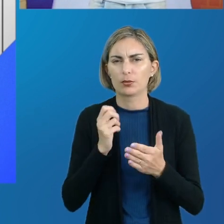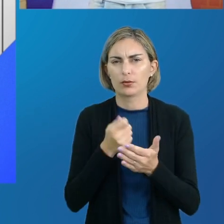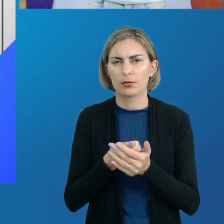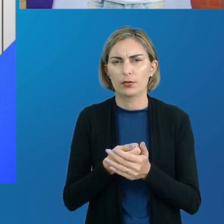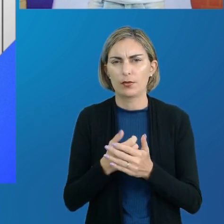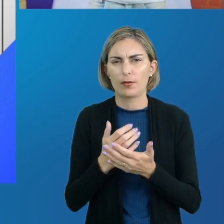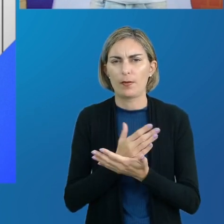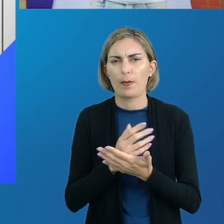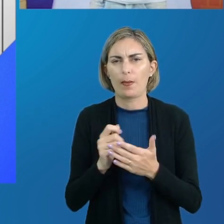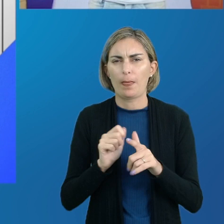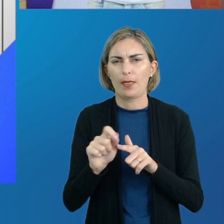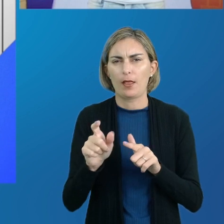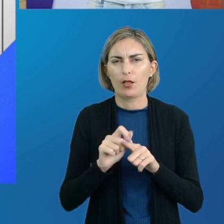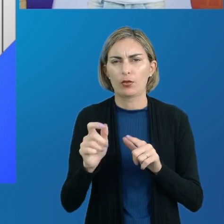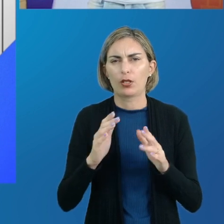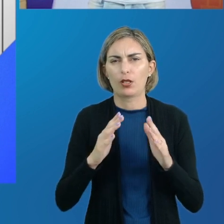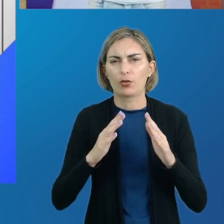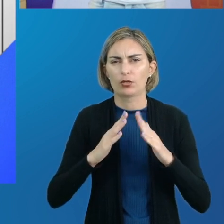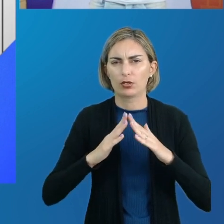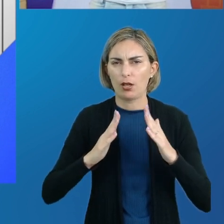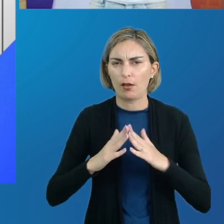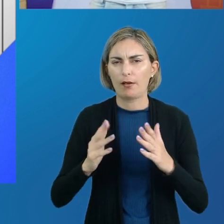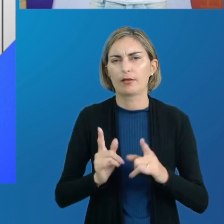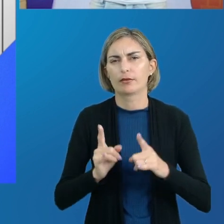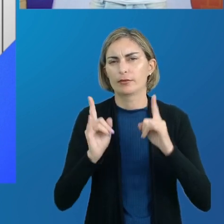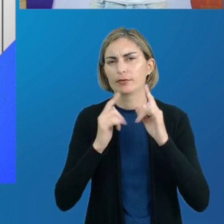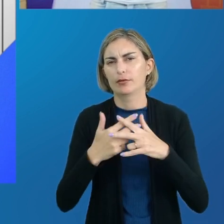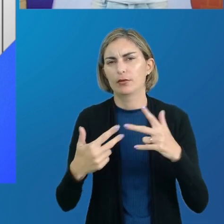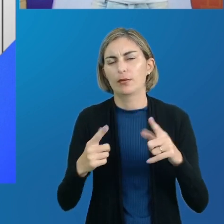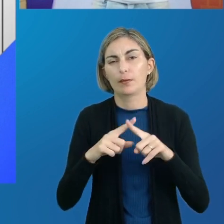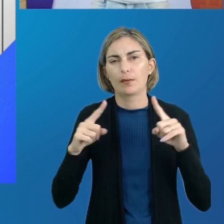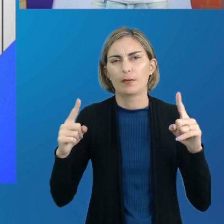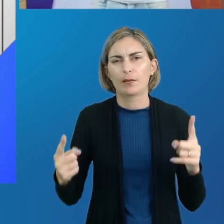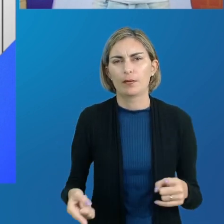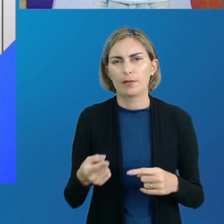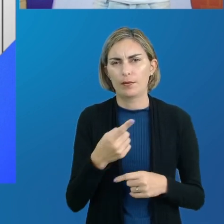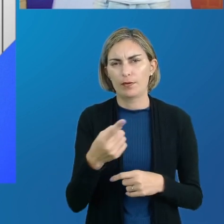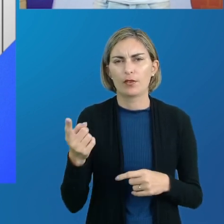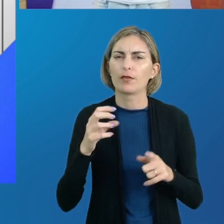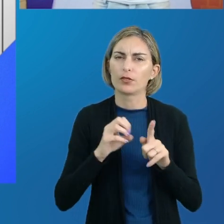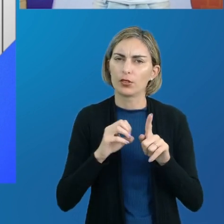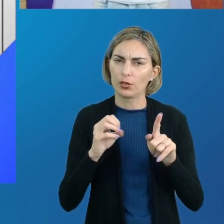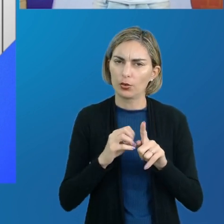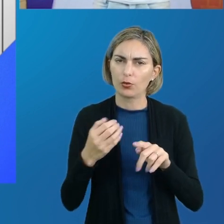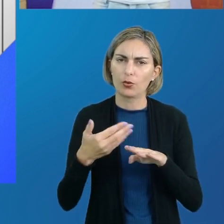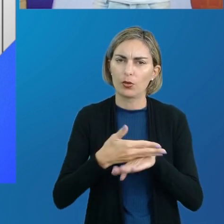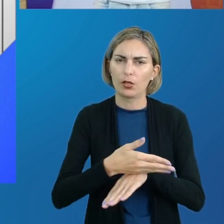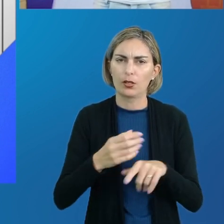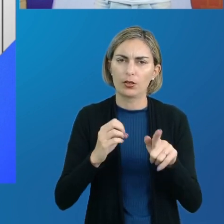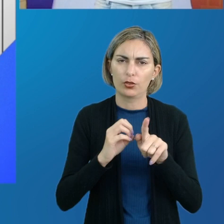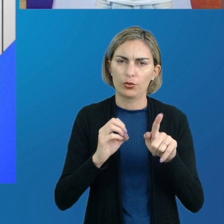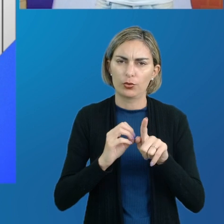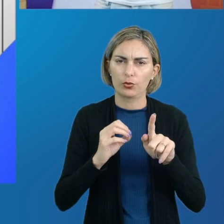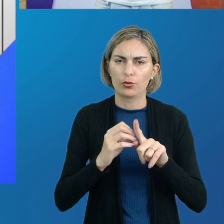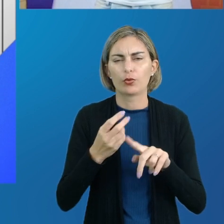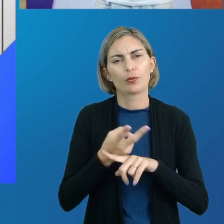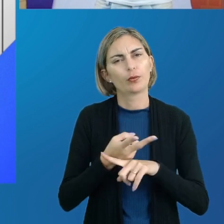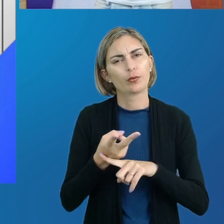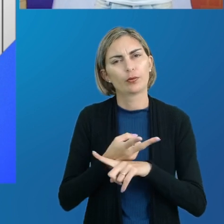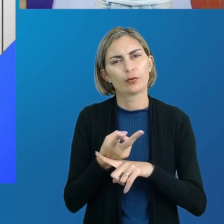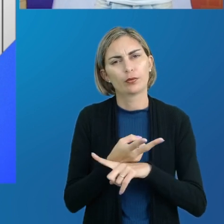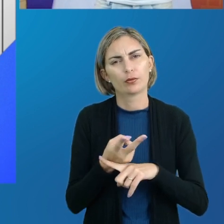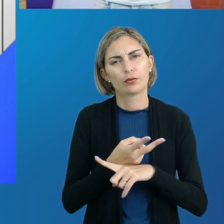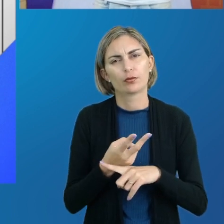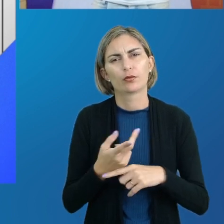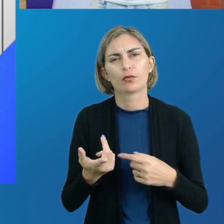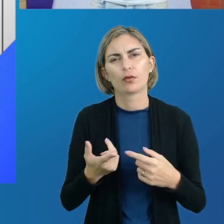fazem aluguel de imóveis, etc. Mas você normalmente recorre isso através do Google. Você vai lá, pesquisa no Google, imóvel